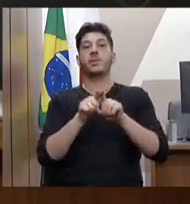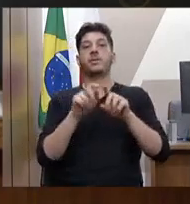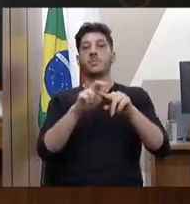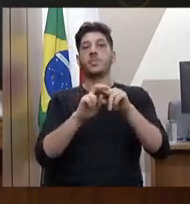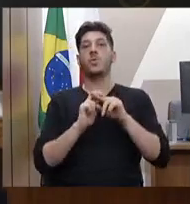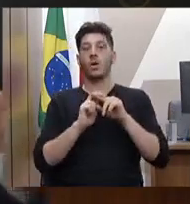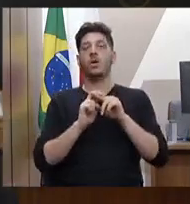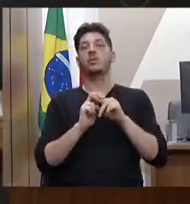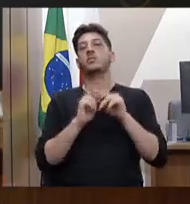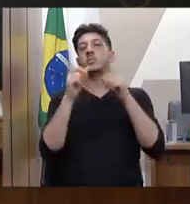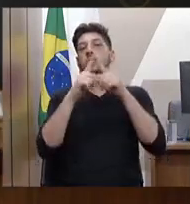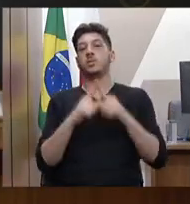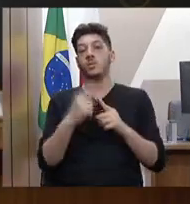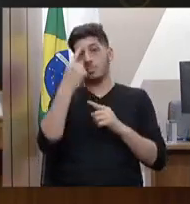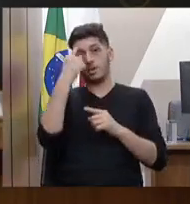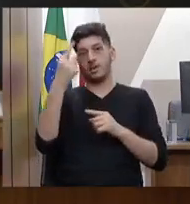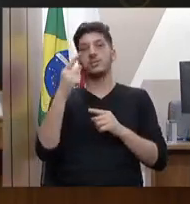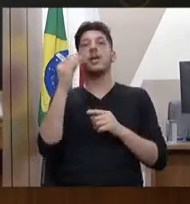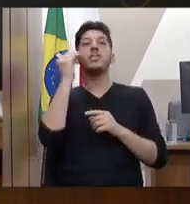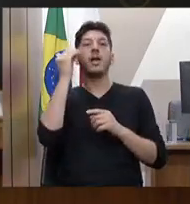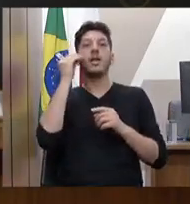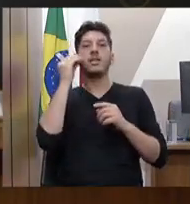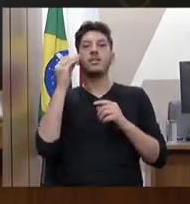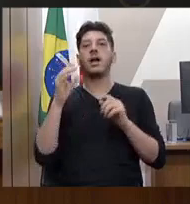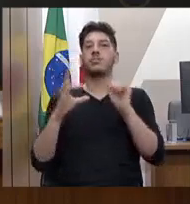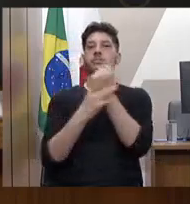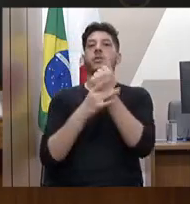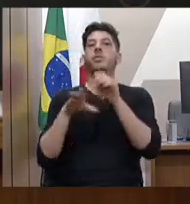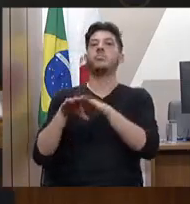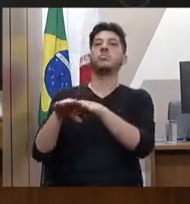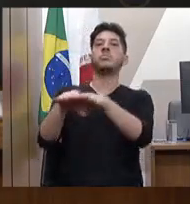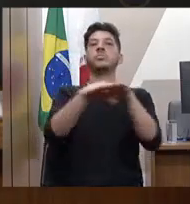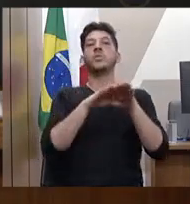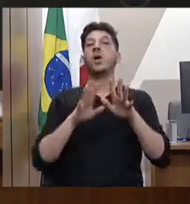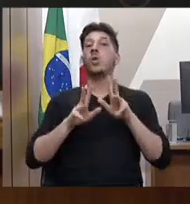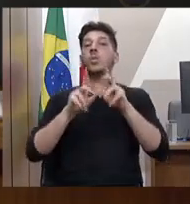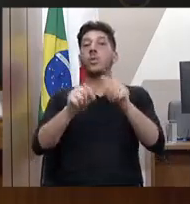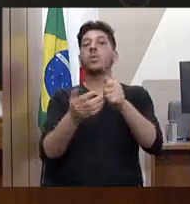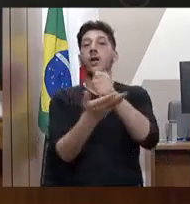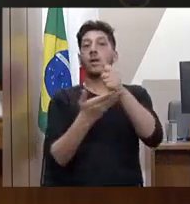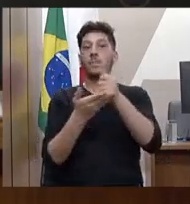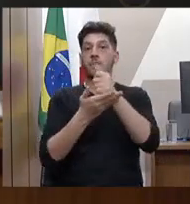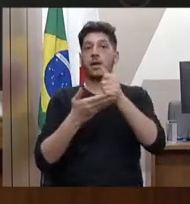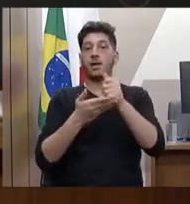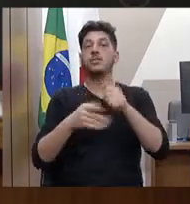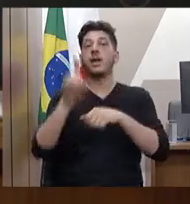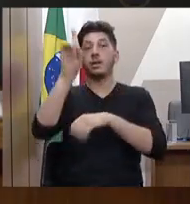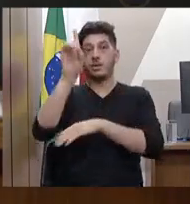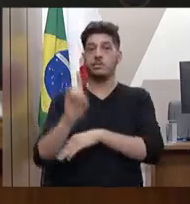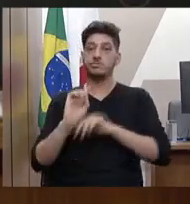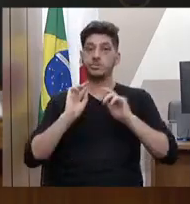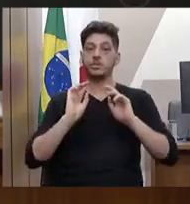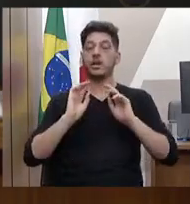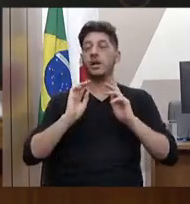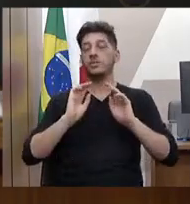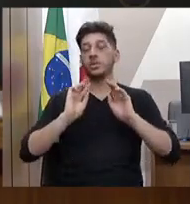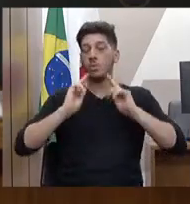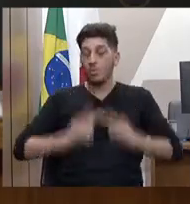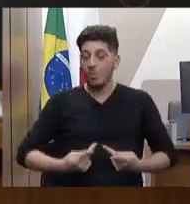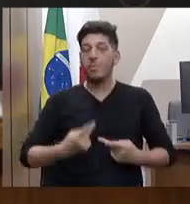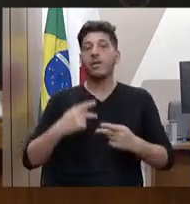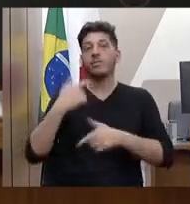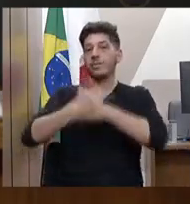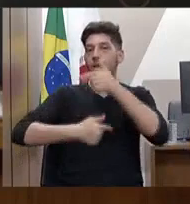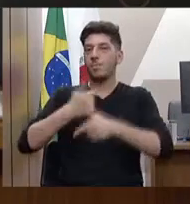amparar todos os sistemas em que em essa questão básica da questão da dignidade do Trabalhador foi